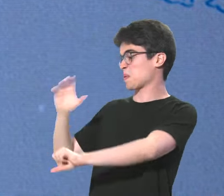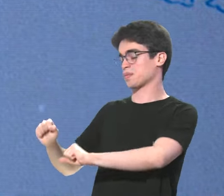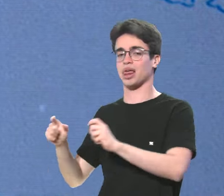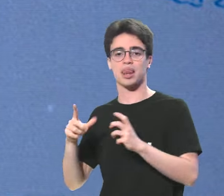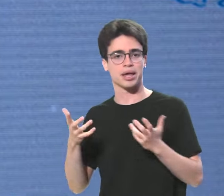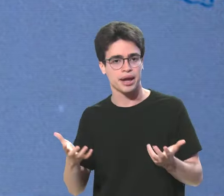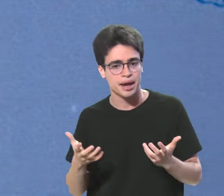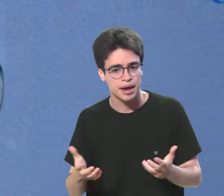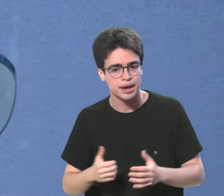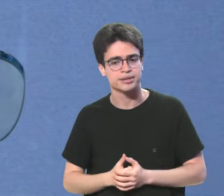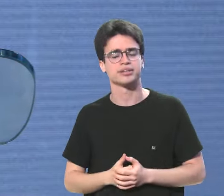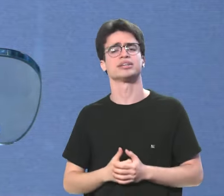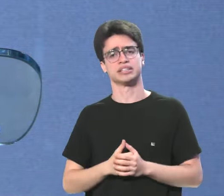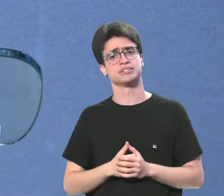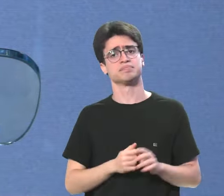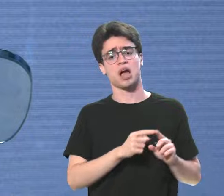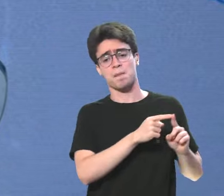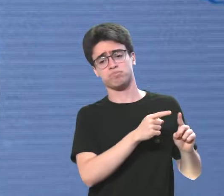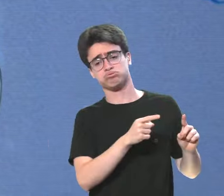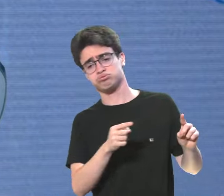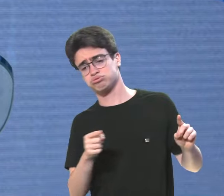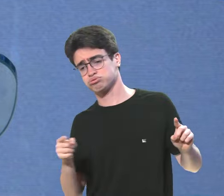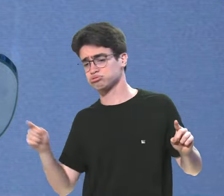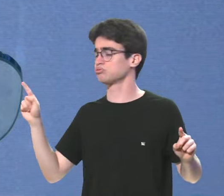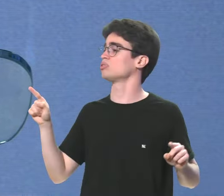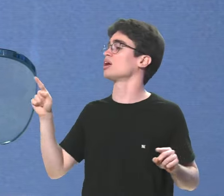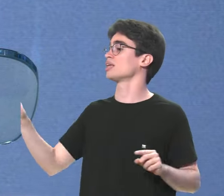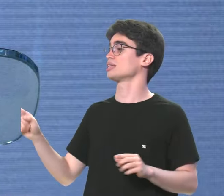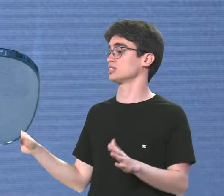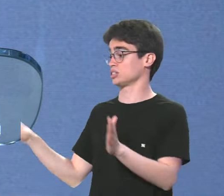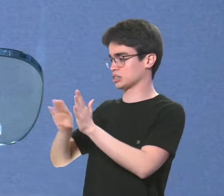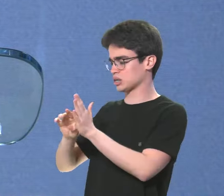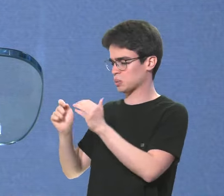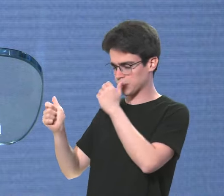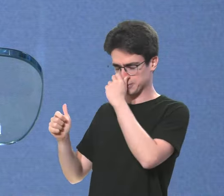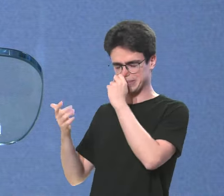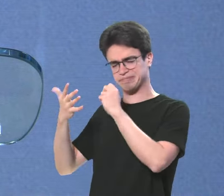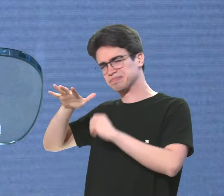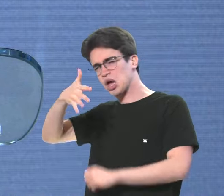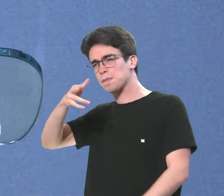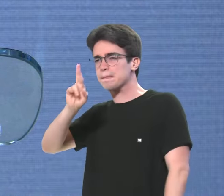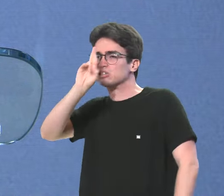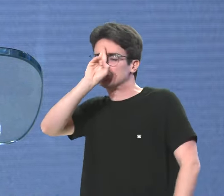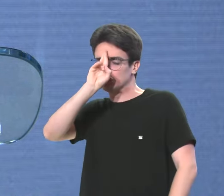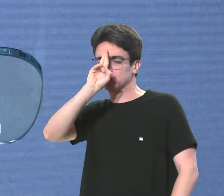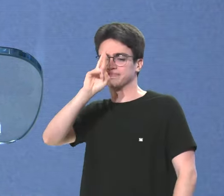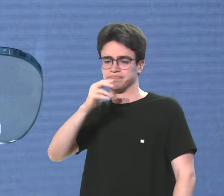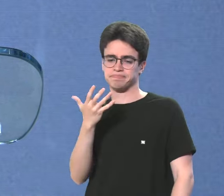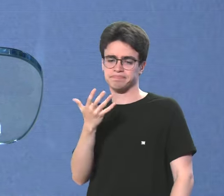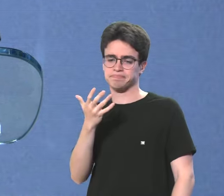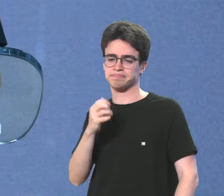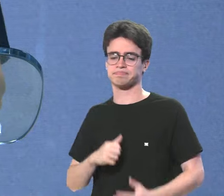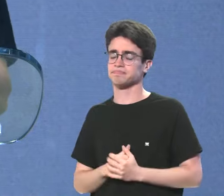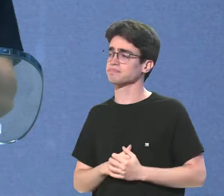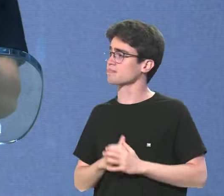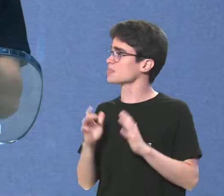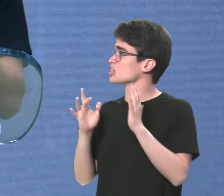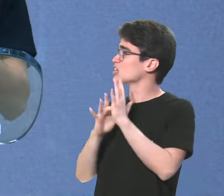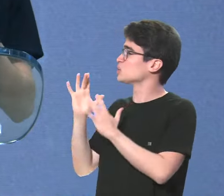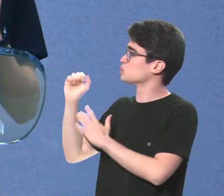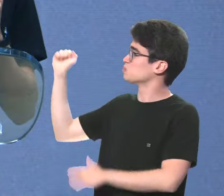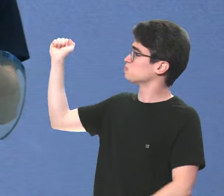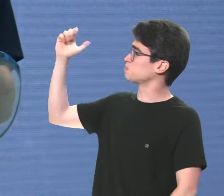e no caminho indo para Damasco meio-dia Mais especificamente Jesus